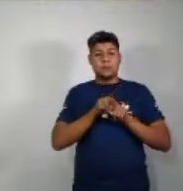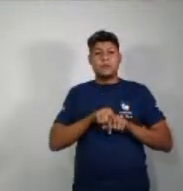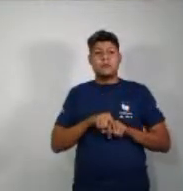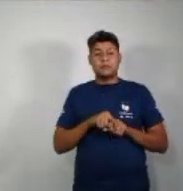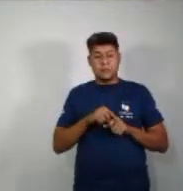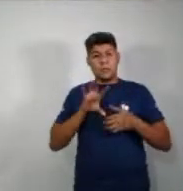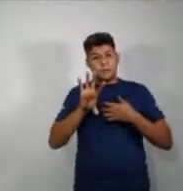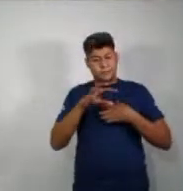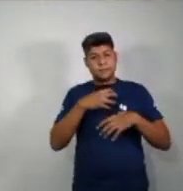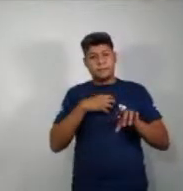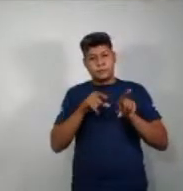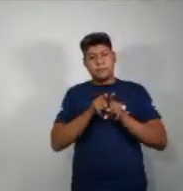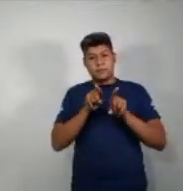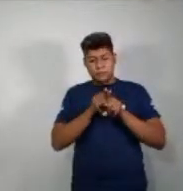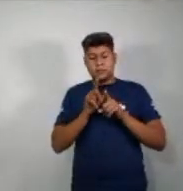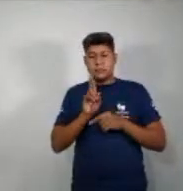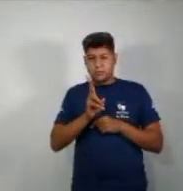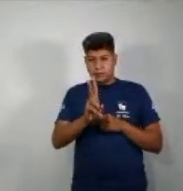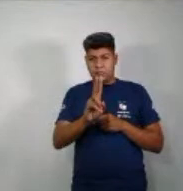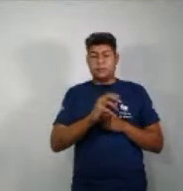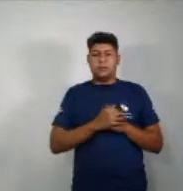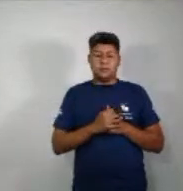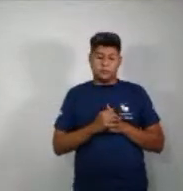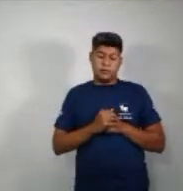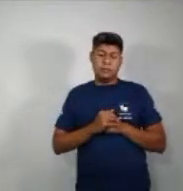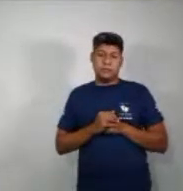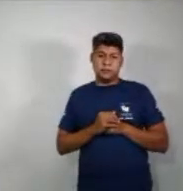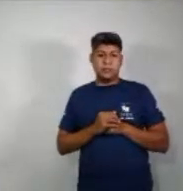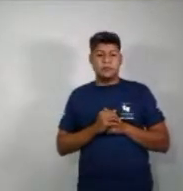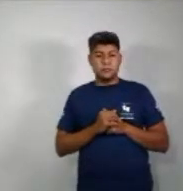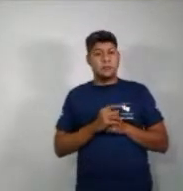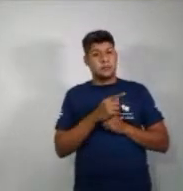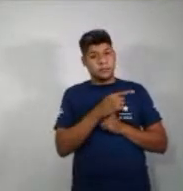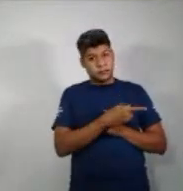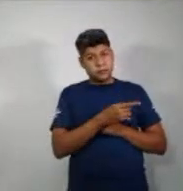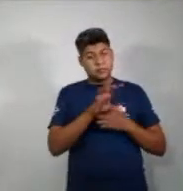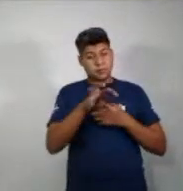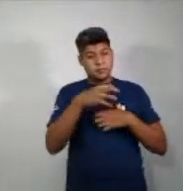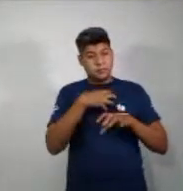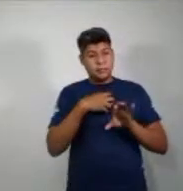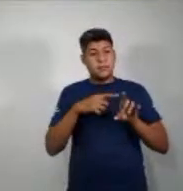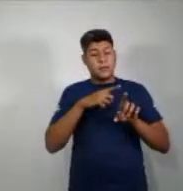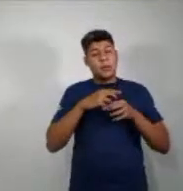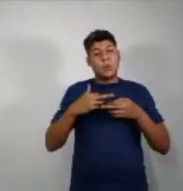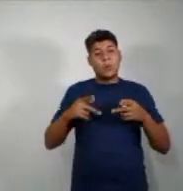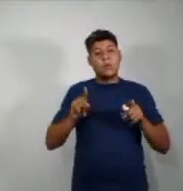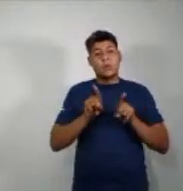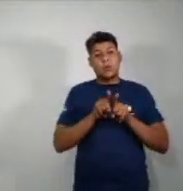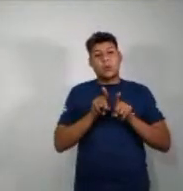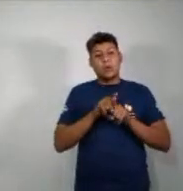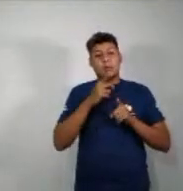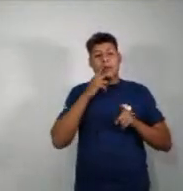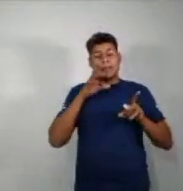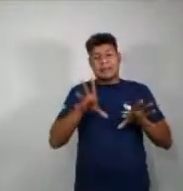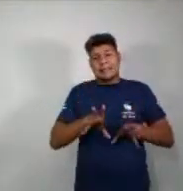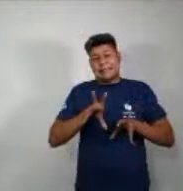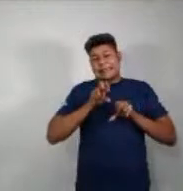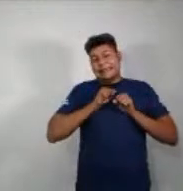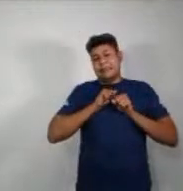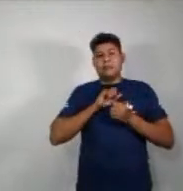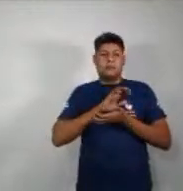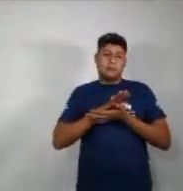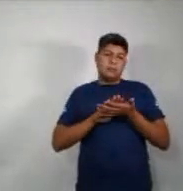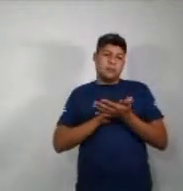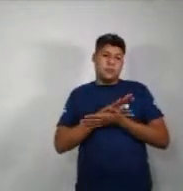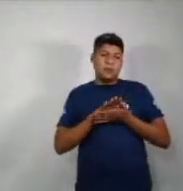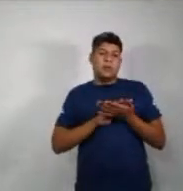muito afetiva, sem E dúvida, muito né? afetiva. E ele afetivo, e tem uma coisa também que sem afetação, né? Porque acho que é uma É,